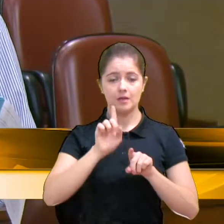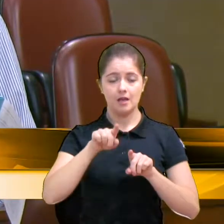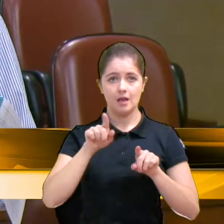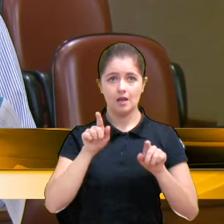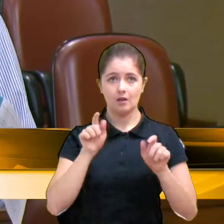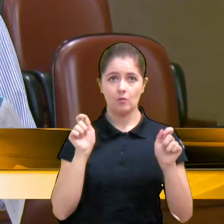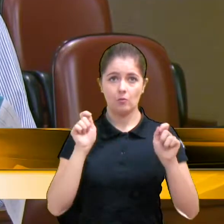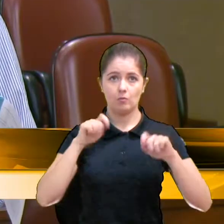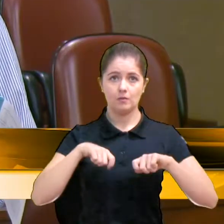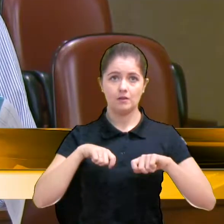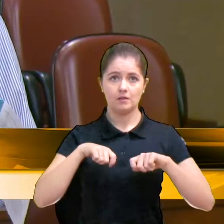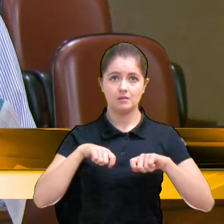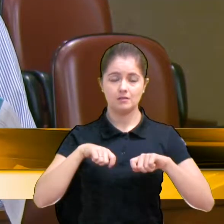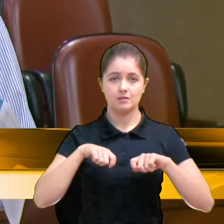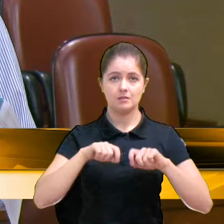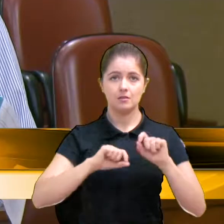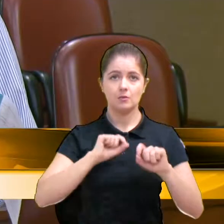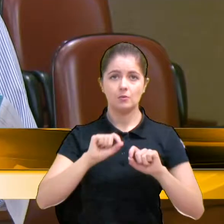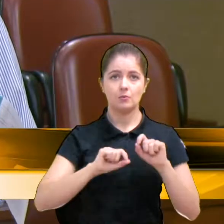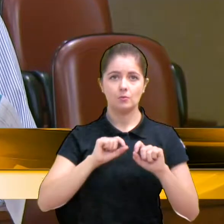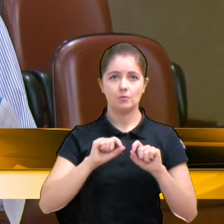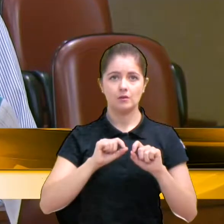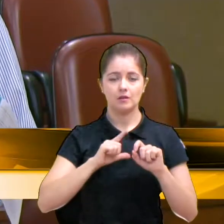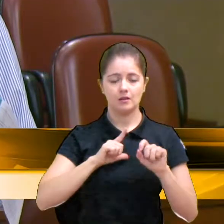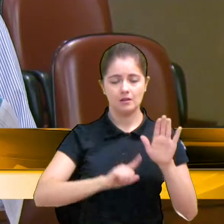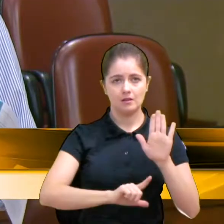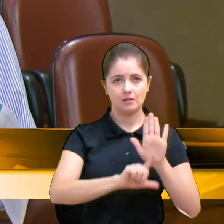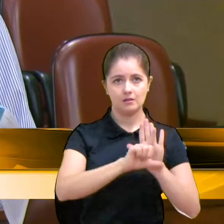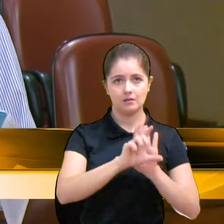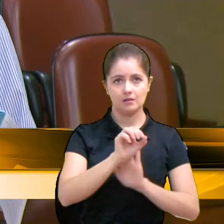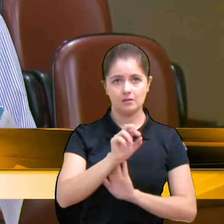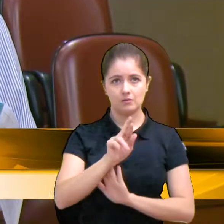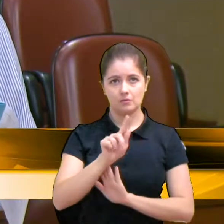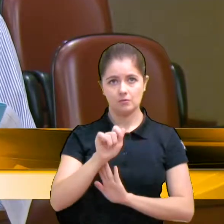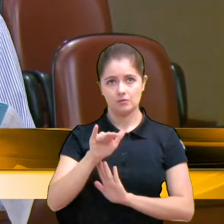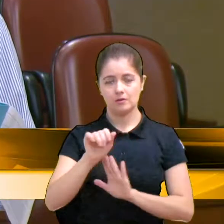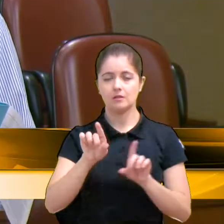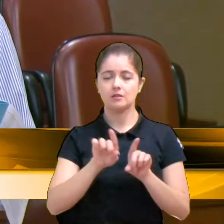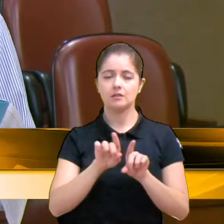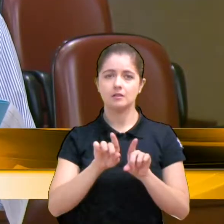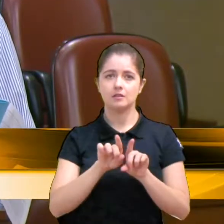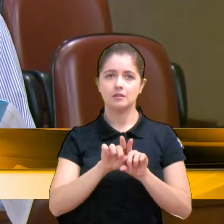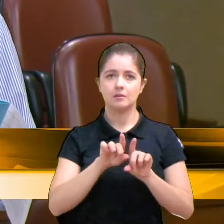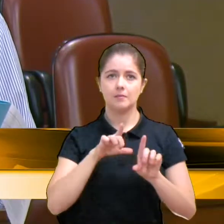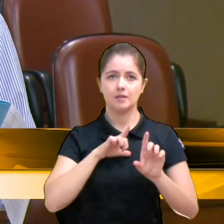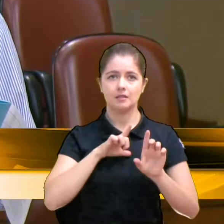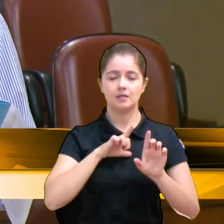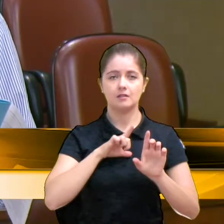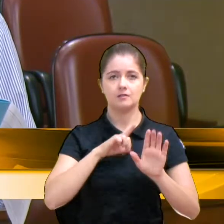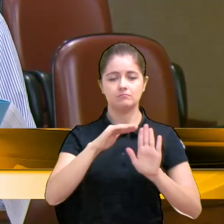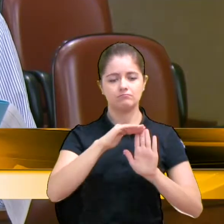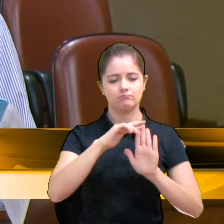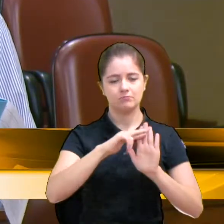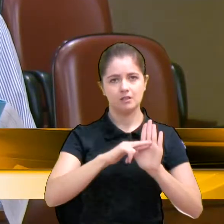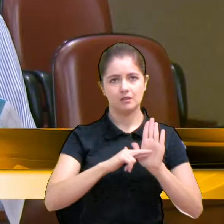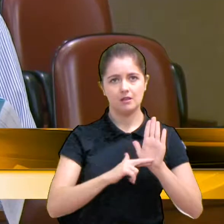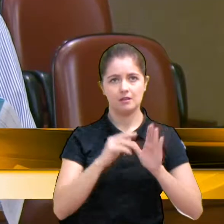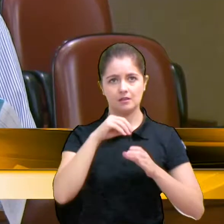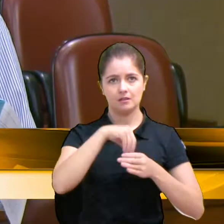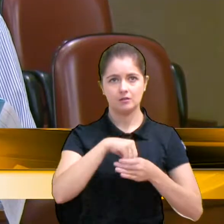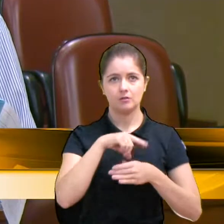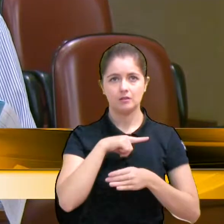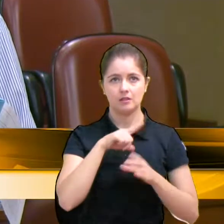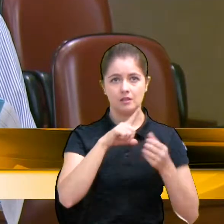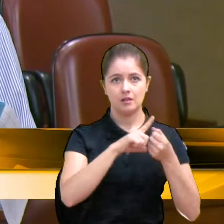o processo legislativo nos casos previstos na lei orgânica e no regimento interno. Nesse sentido, dispõe os artigos